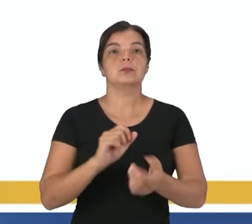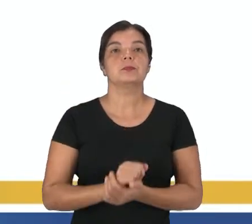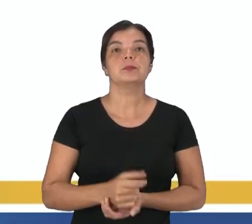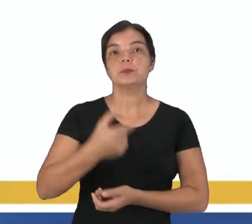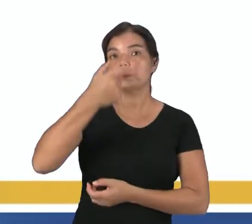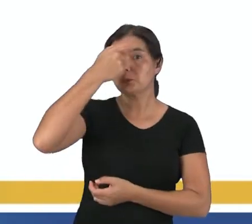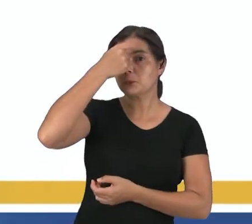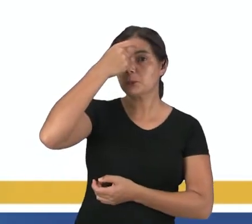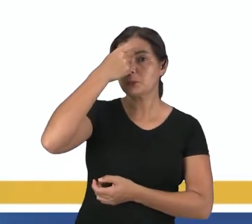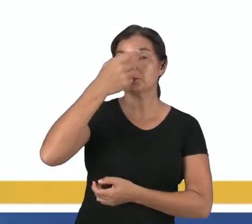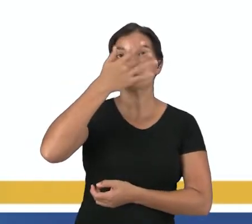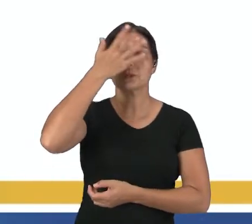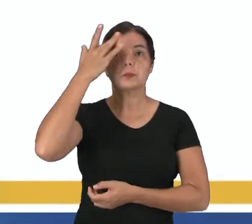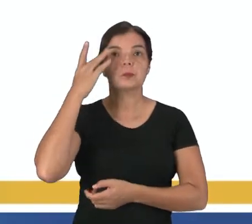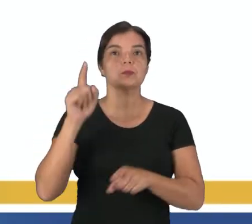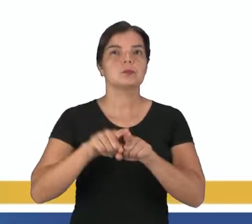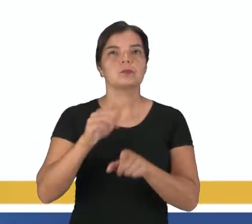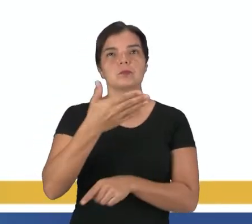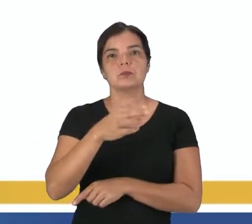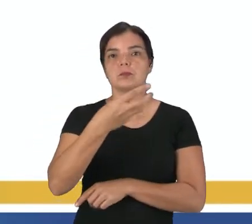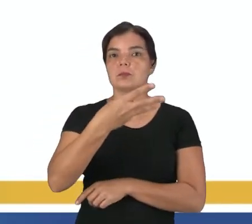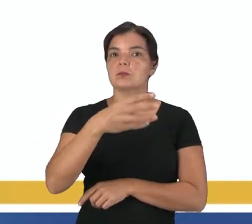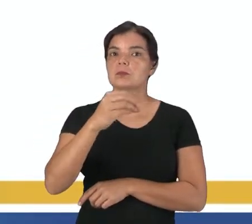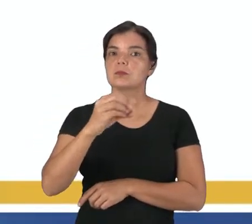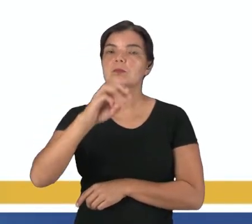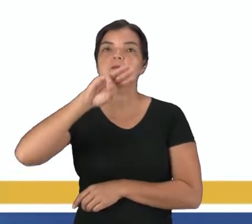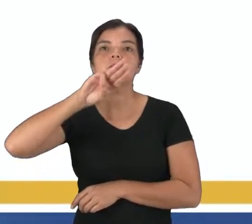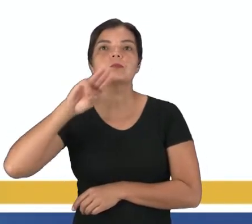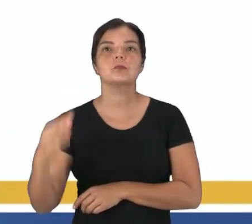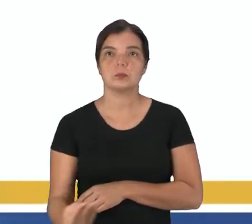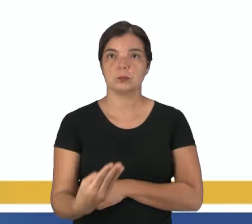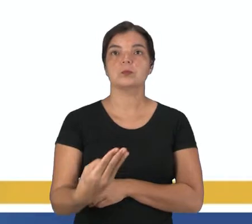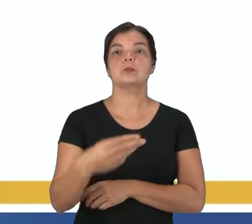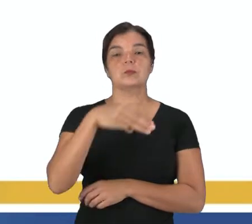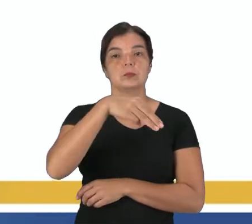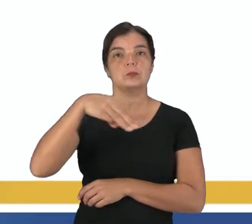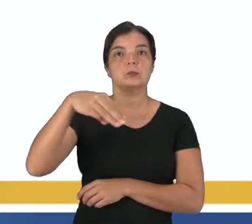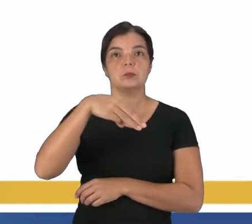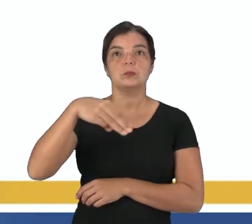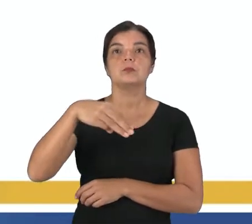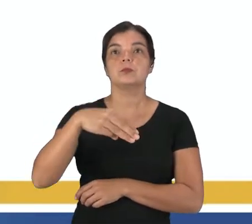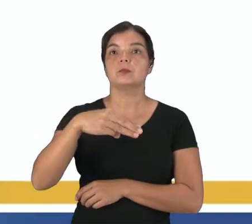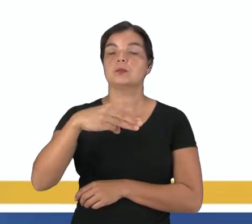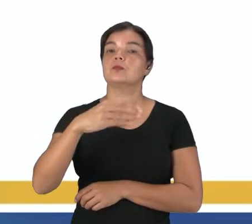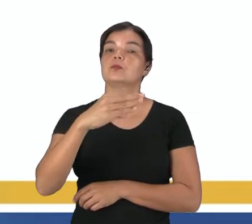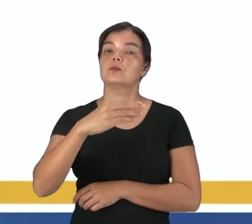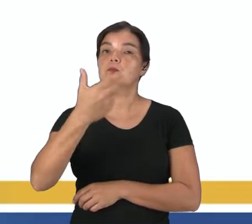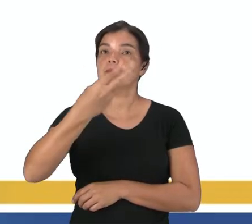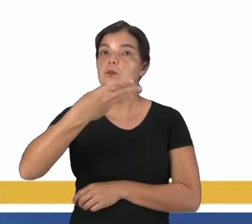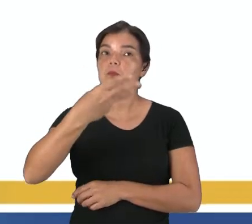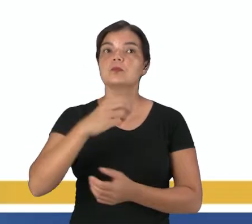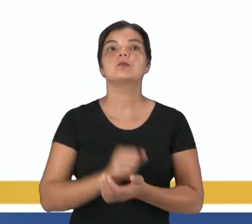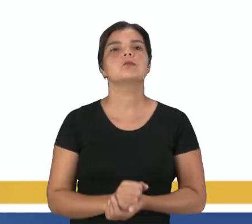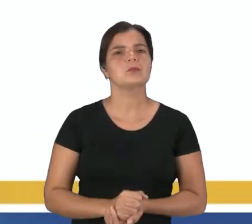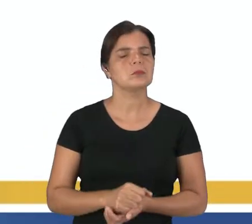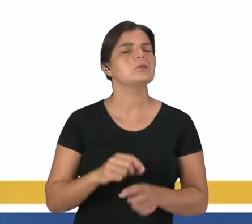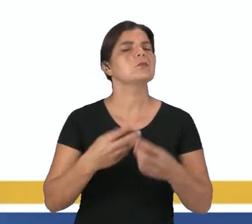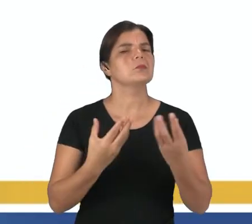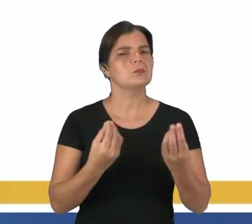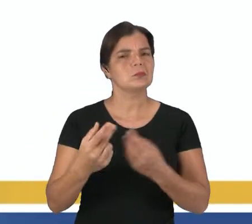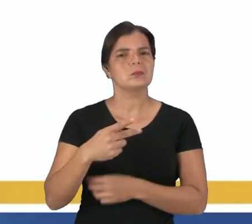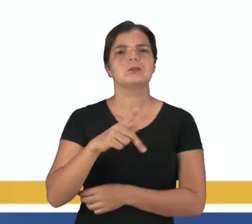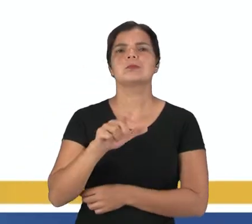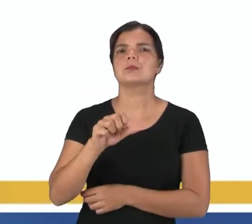O organismo humano, ele possui em torno de 300 mil plaquetas por milímetro cúbico, é muita